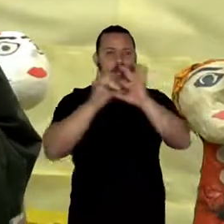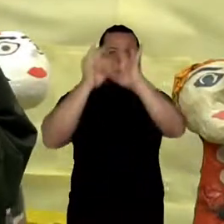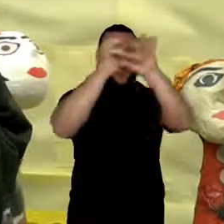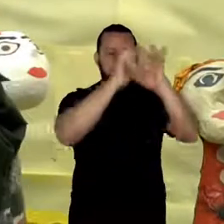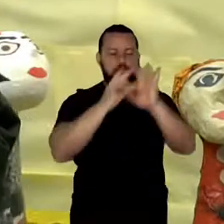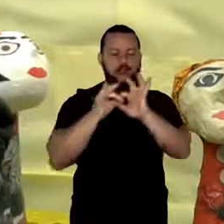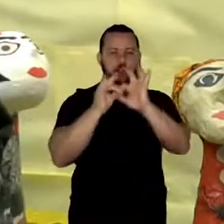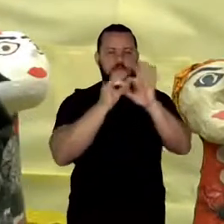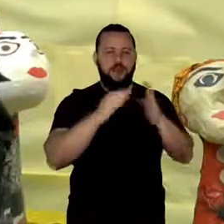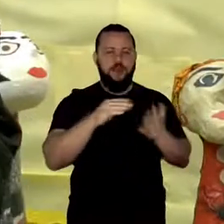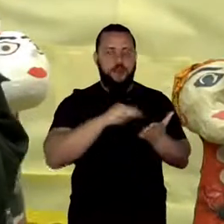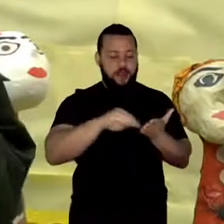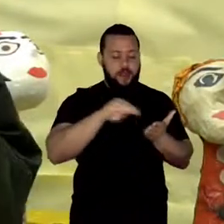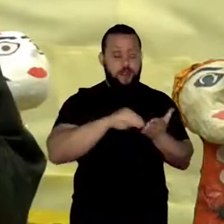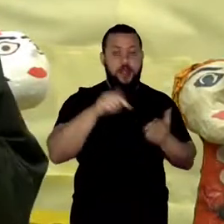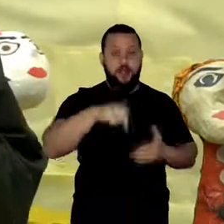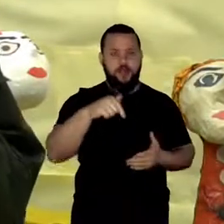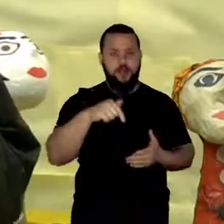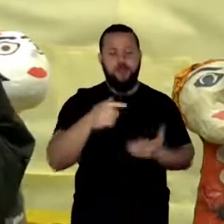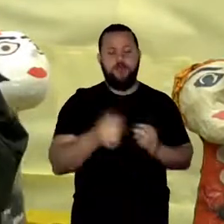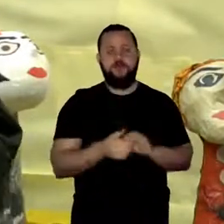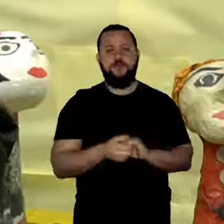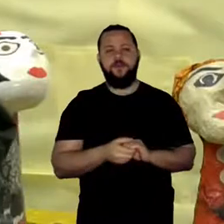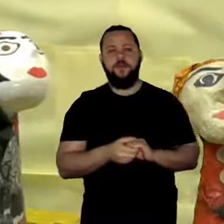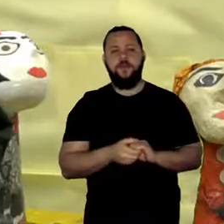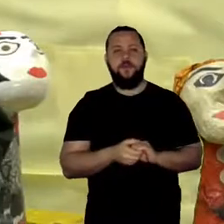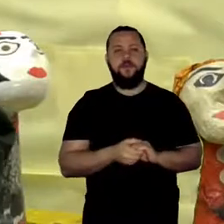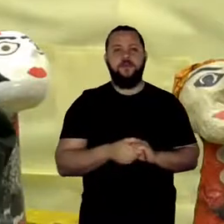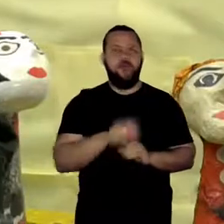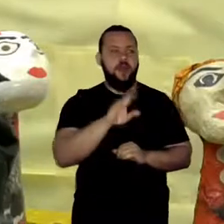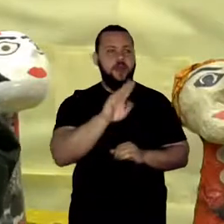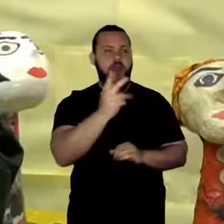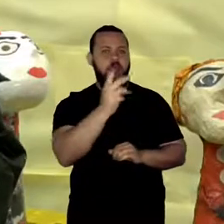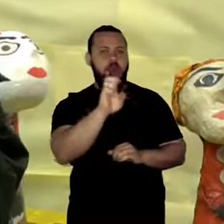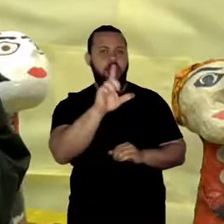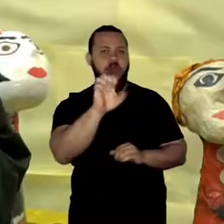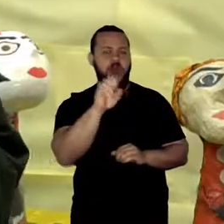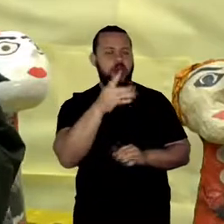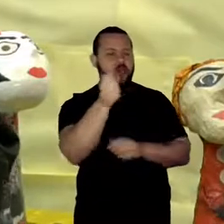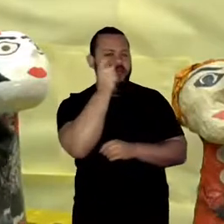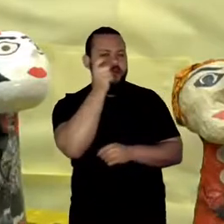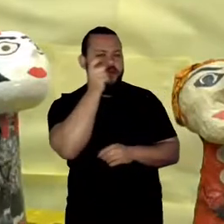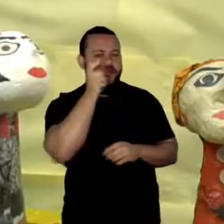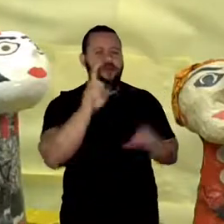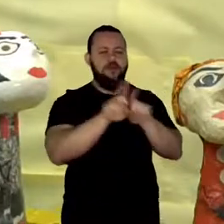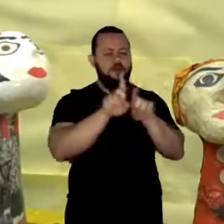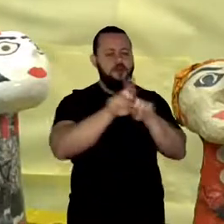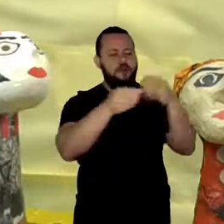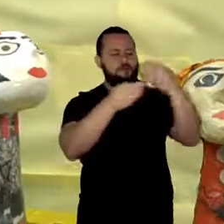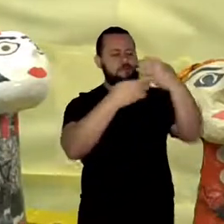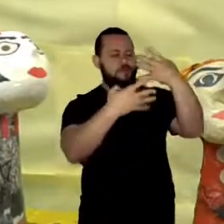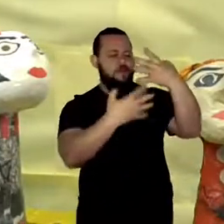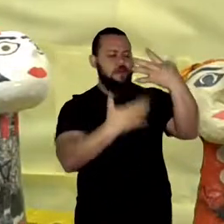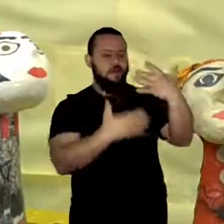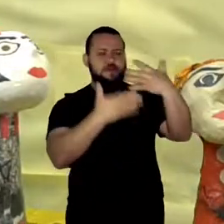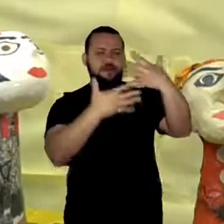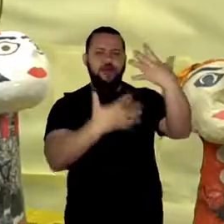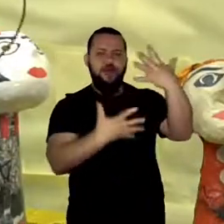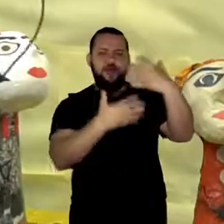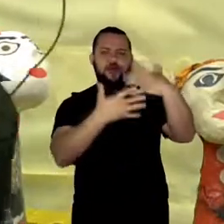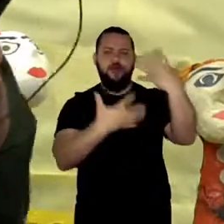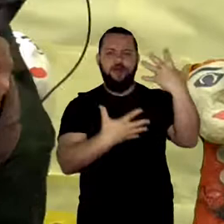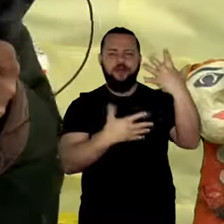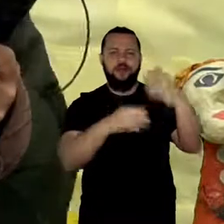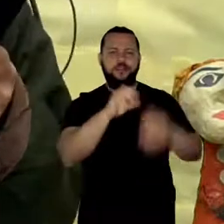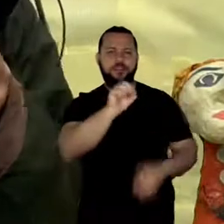a Ellen Santos acompanhando, Maria de Fátima e Neiseve, falando do CMEI de Rádio, que está